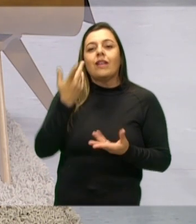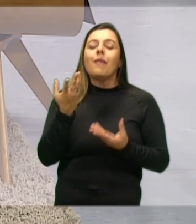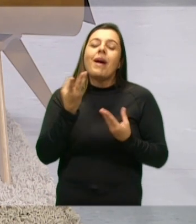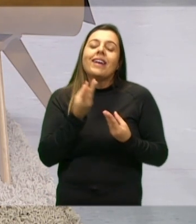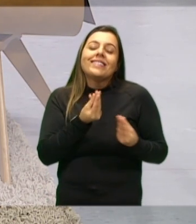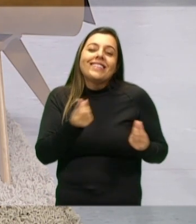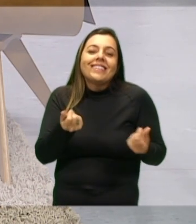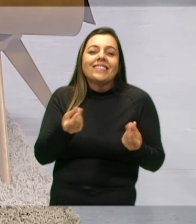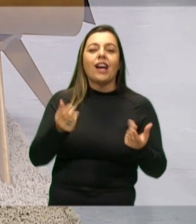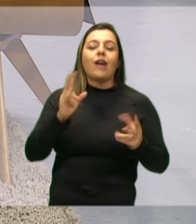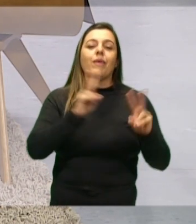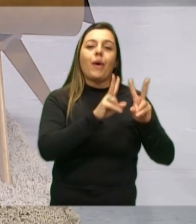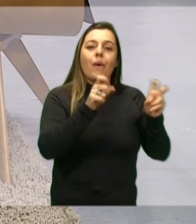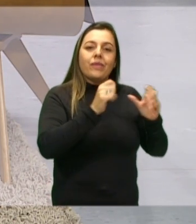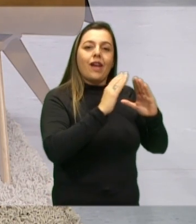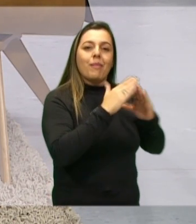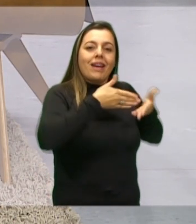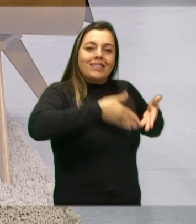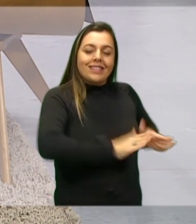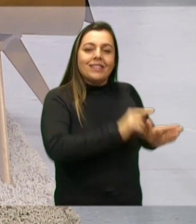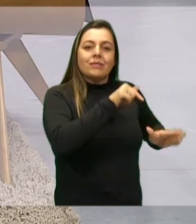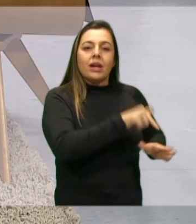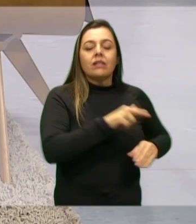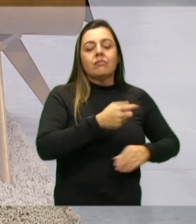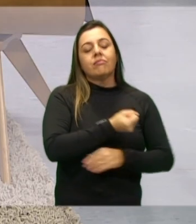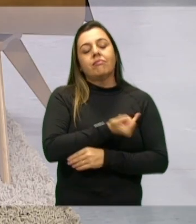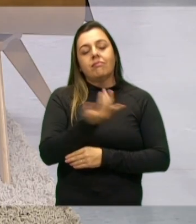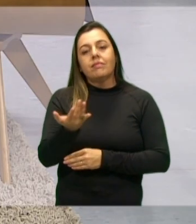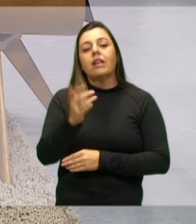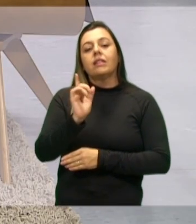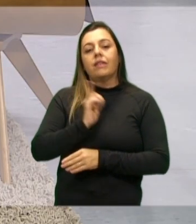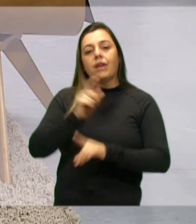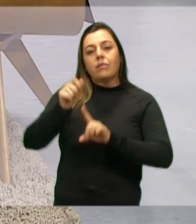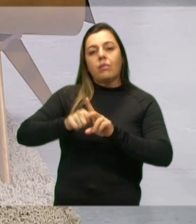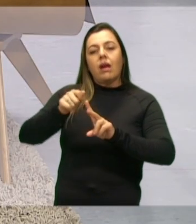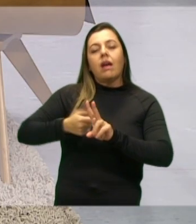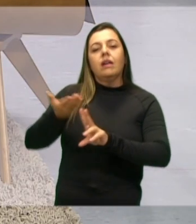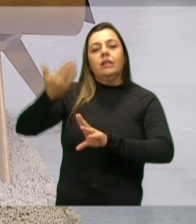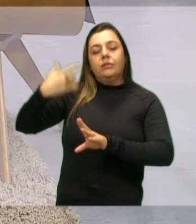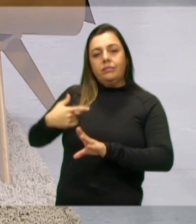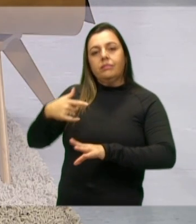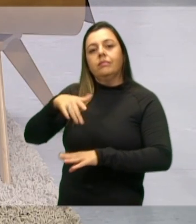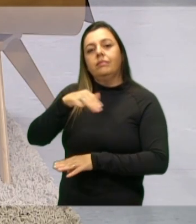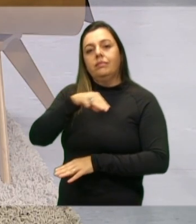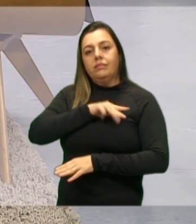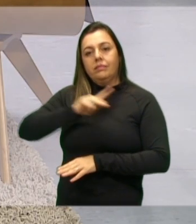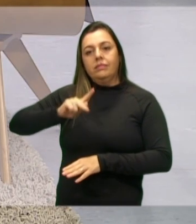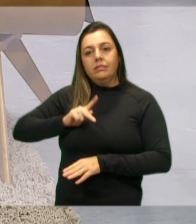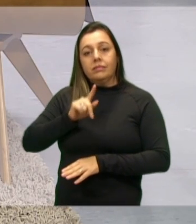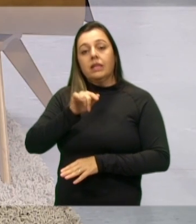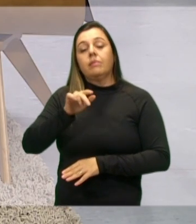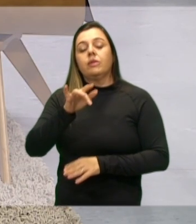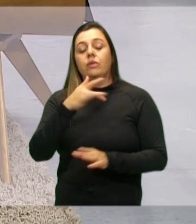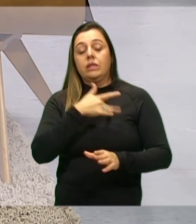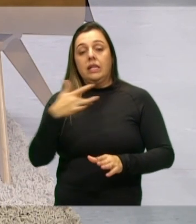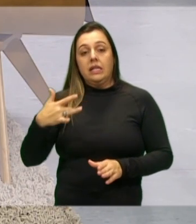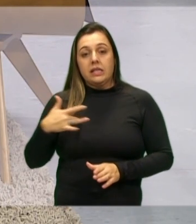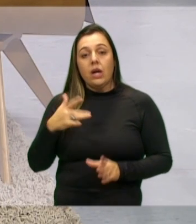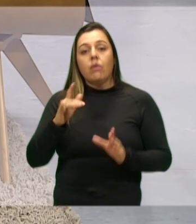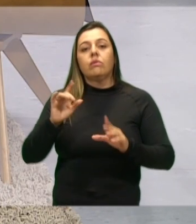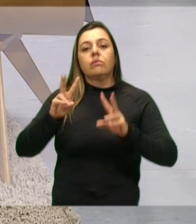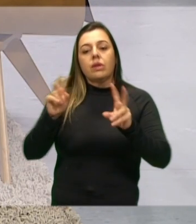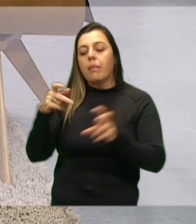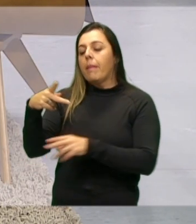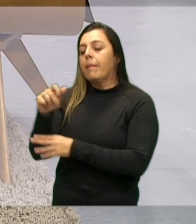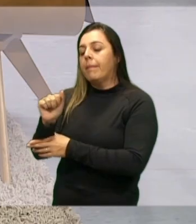sensibilizado à situação da maternidade, nós levamos esses números. Também tive no mês retrasado no Ministério da Saúde, conversando com o responsável pelo PAC no Ministério